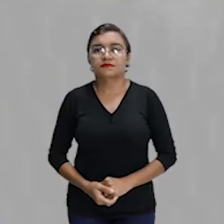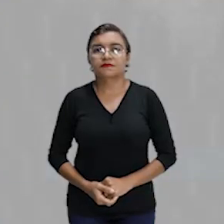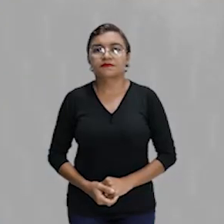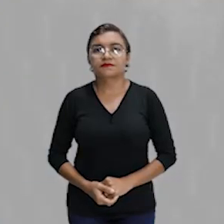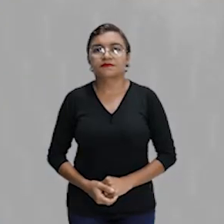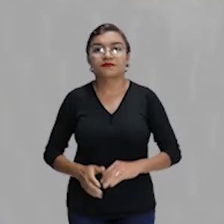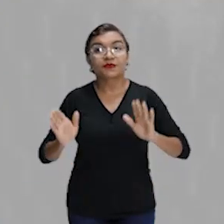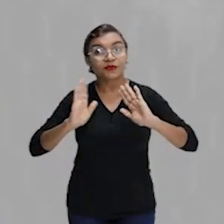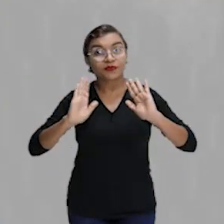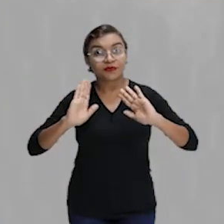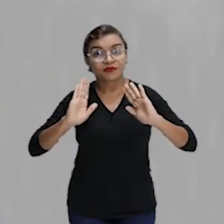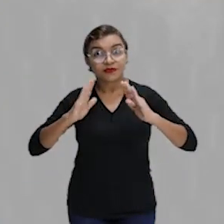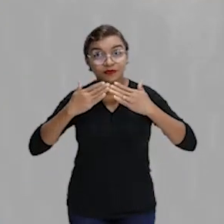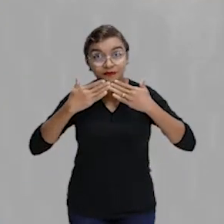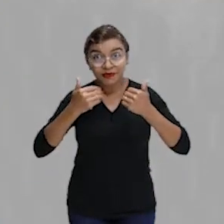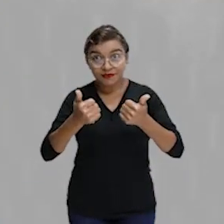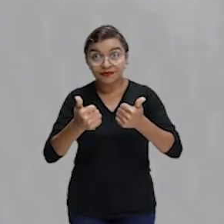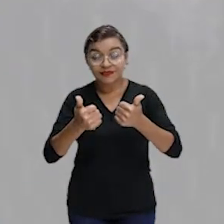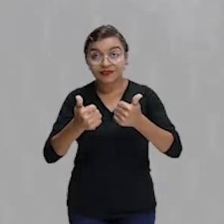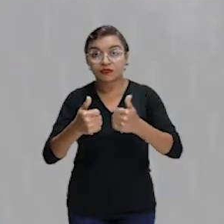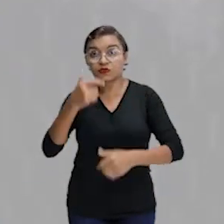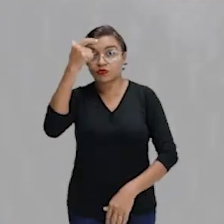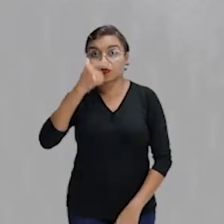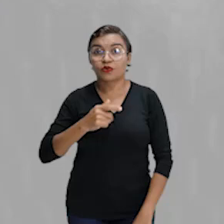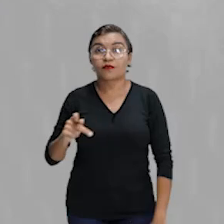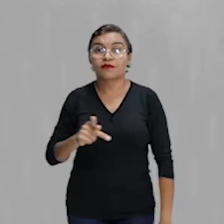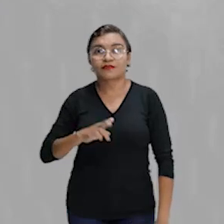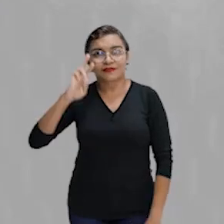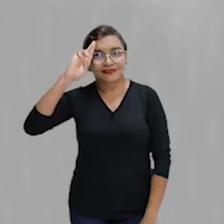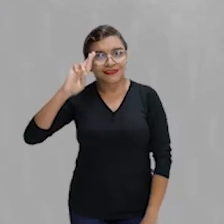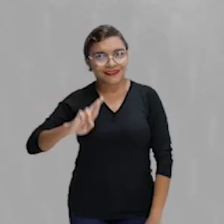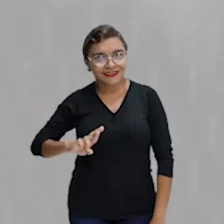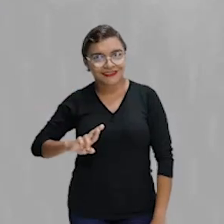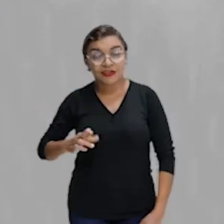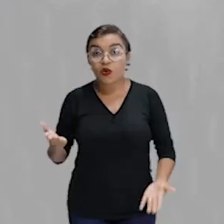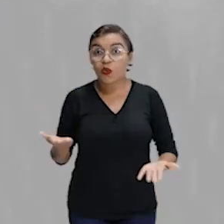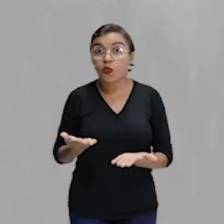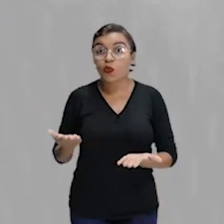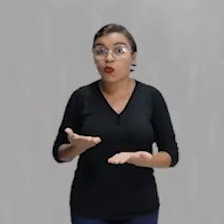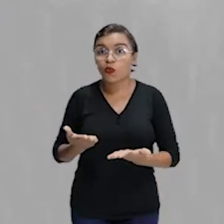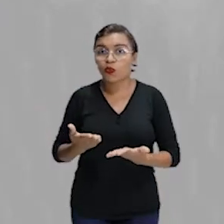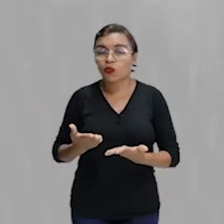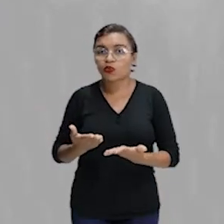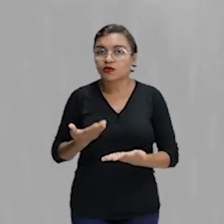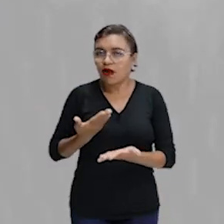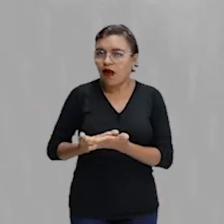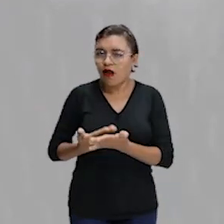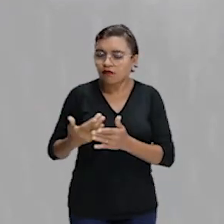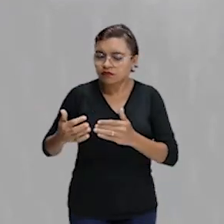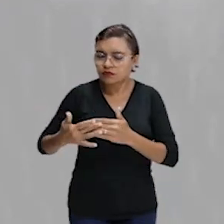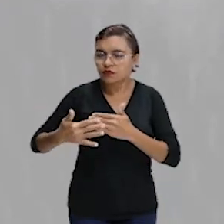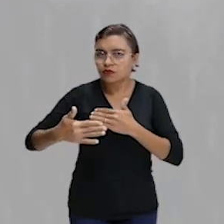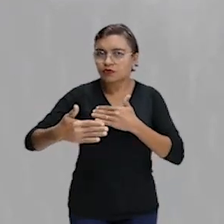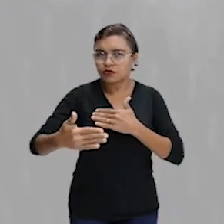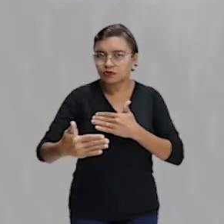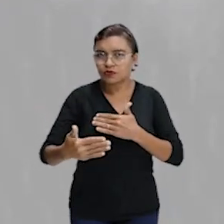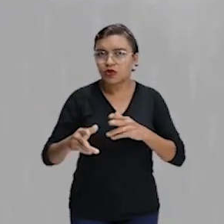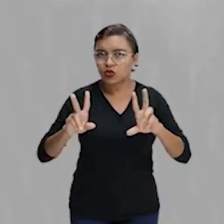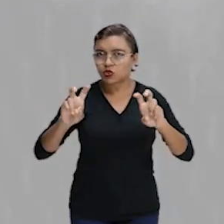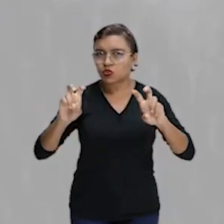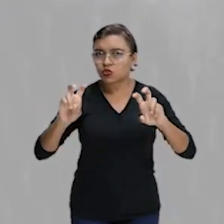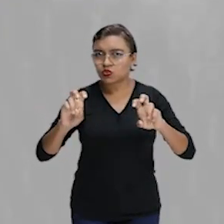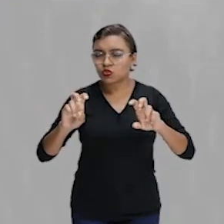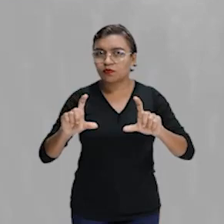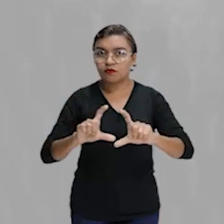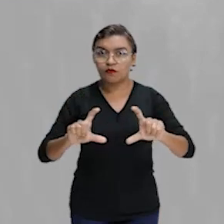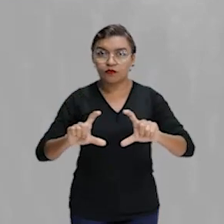E aí, meus amores, tudo bem com vocês? Eu sou a professora Renata Fex e hoje nós vamos dar continuidade ao nosso estudo de função exponencial